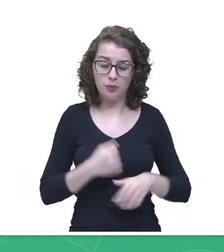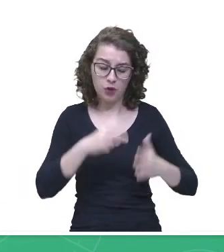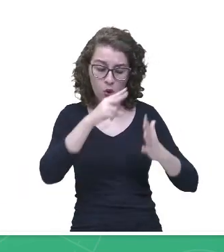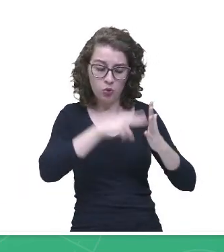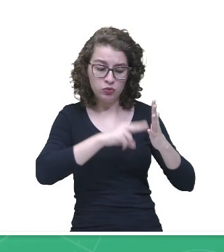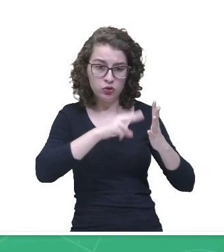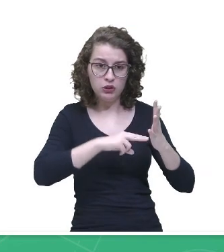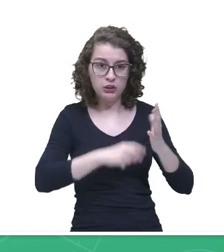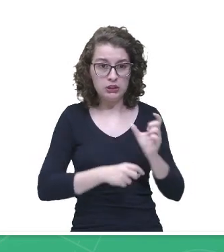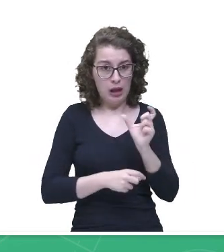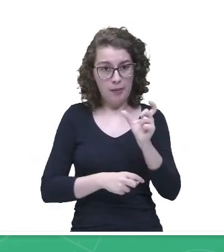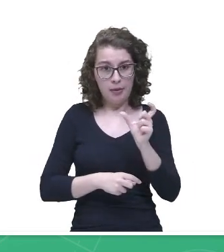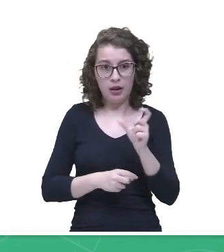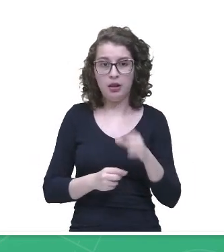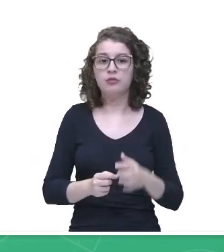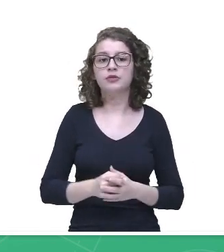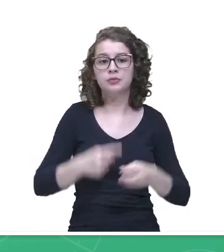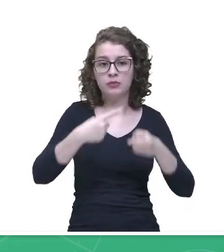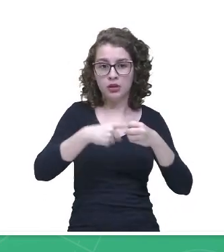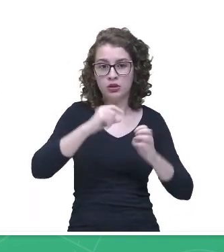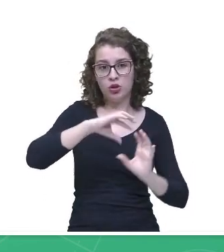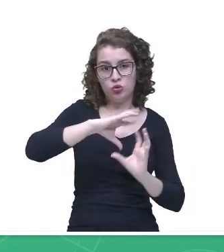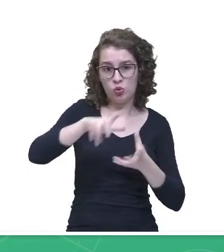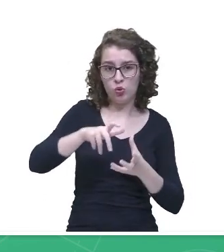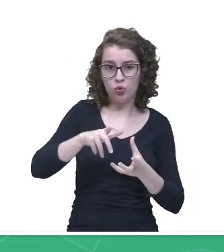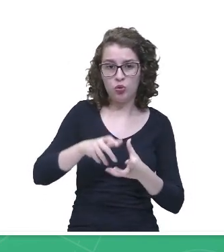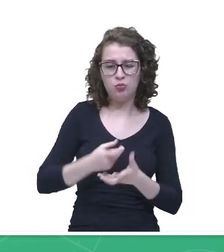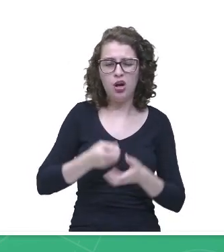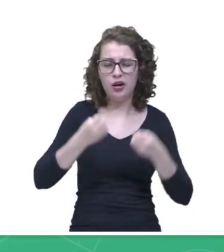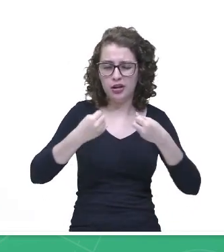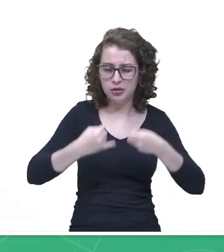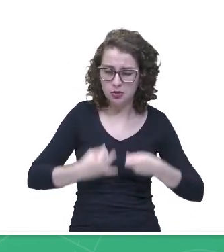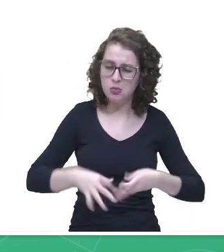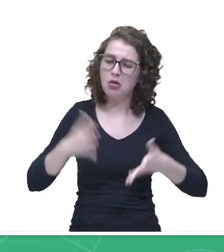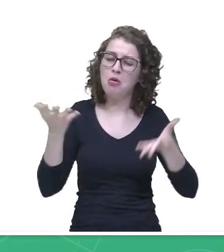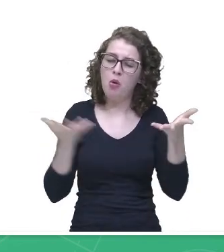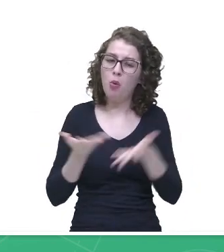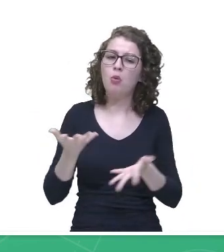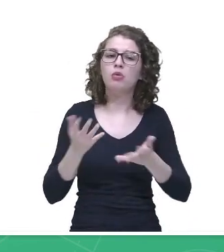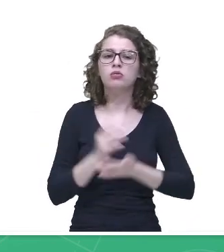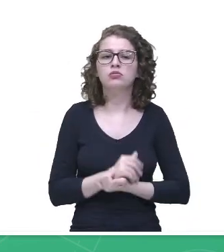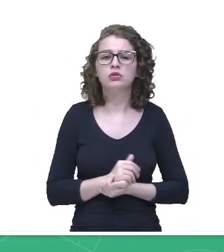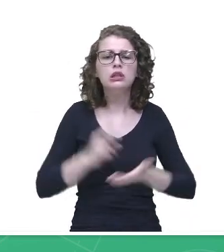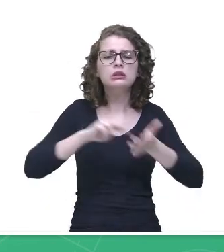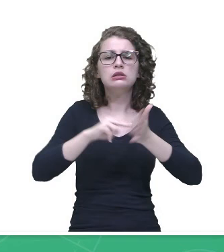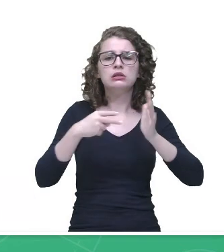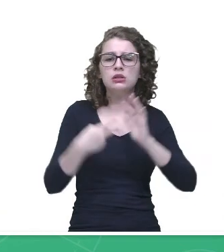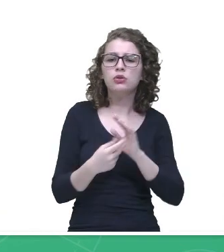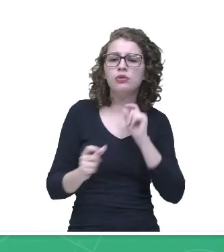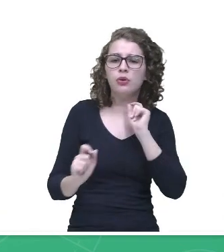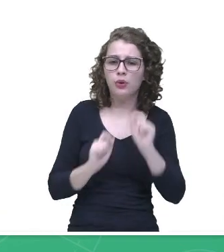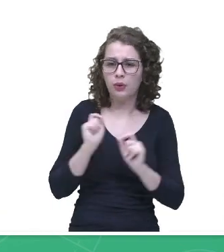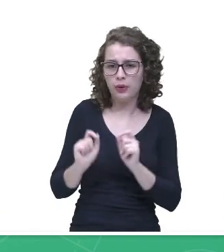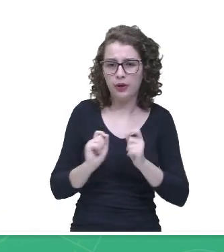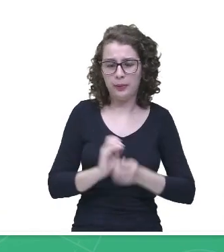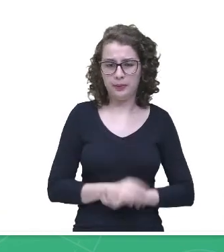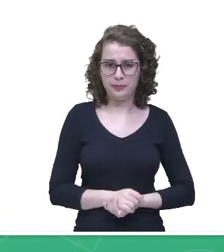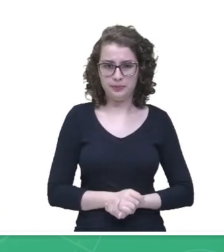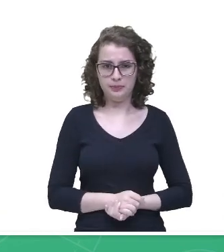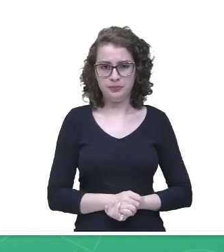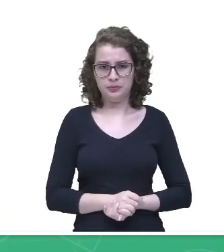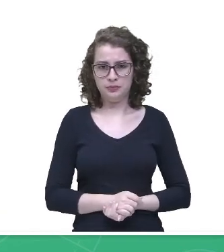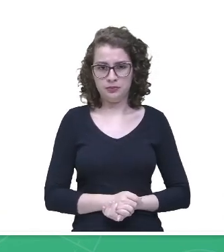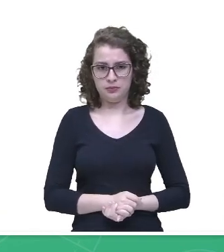termo cidade global, de que tanto a gente falou na aula de hoje, é definido por... E aí nós temos